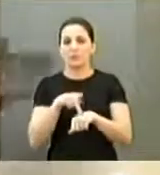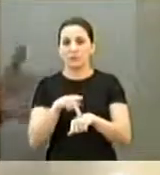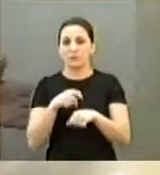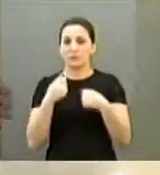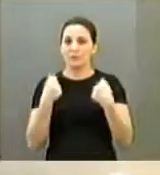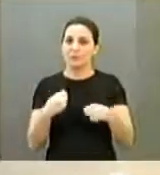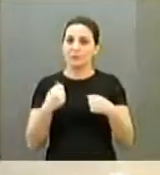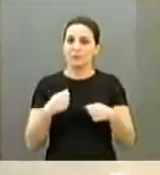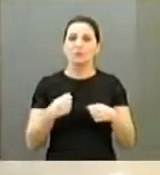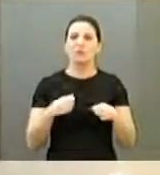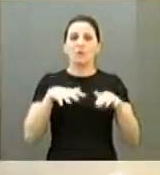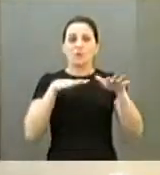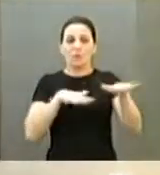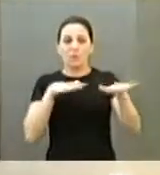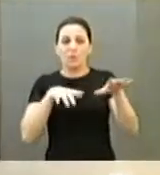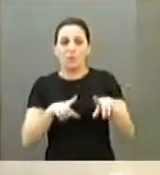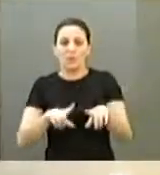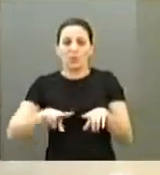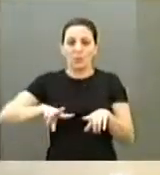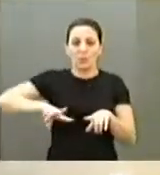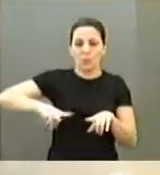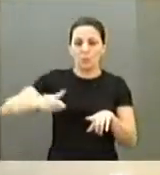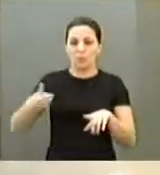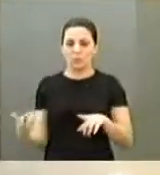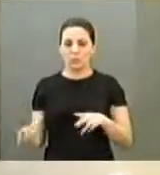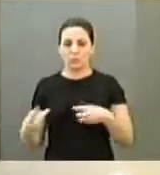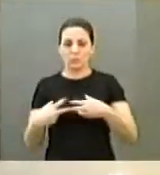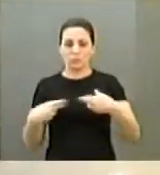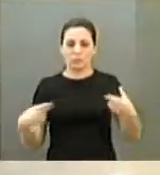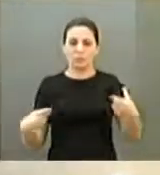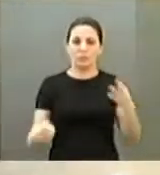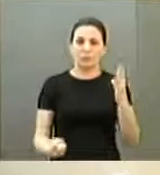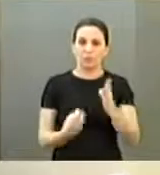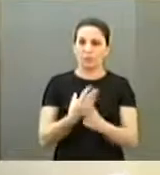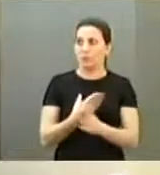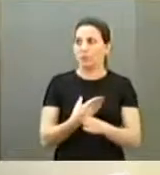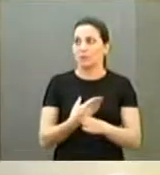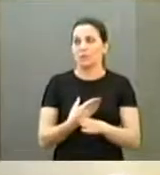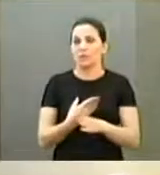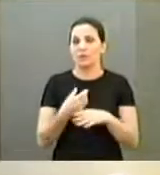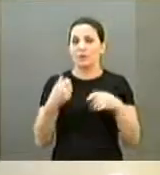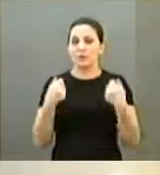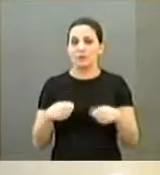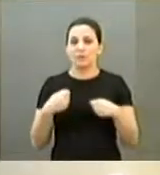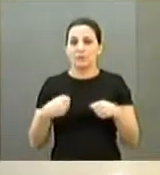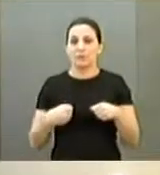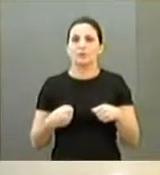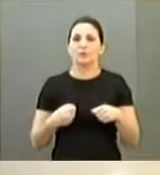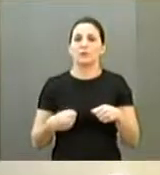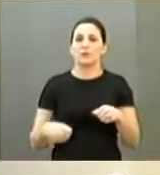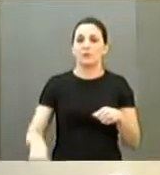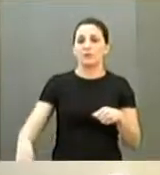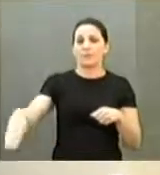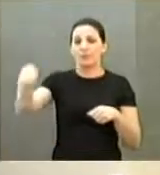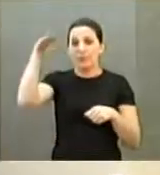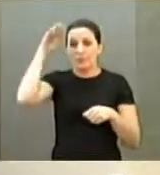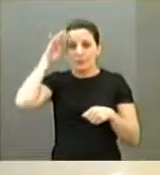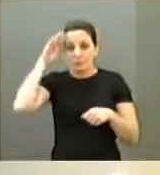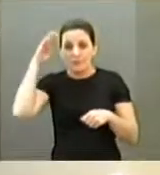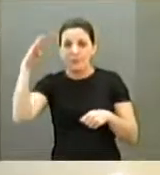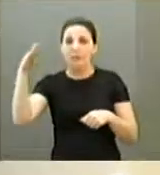fazer um grande movimento contra esse estado de coisas. E é preciso que as autoridades, as